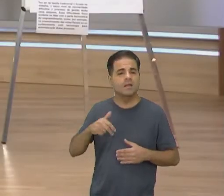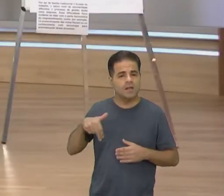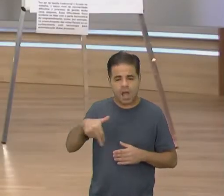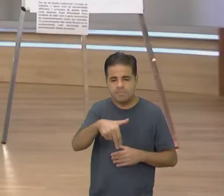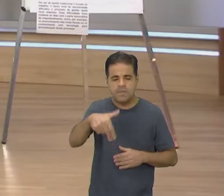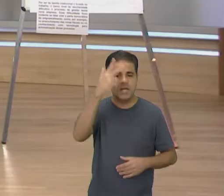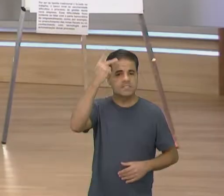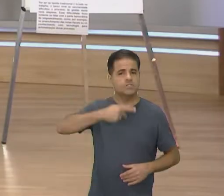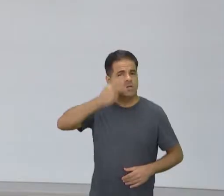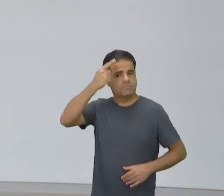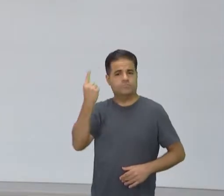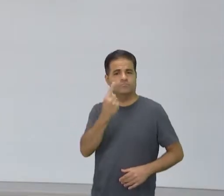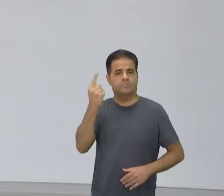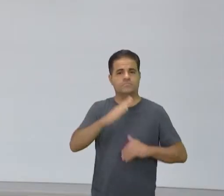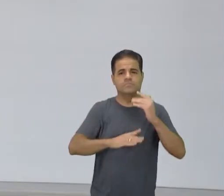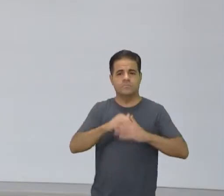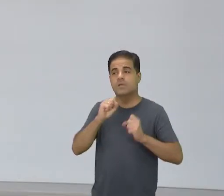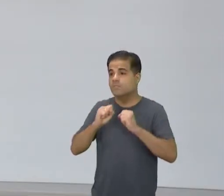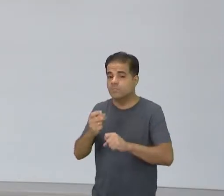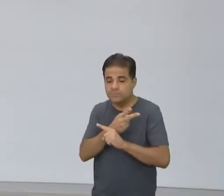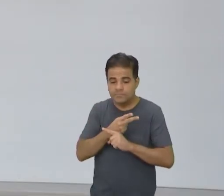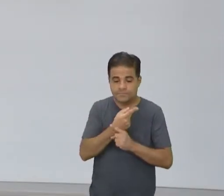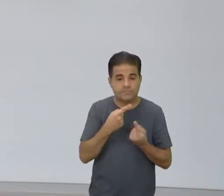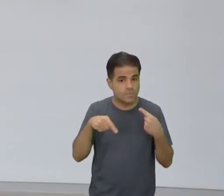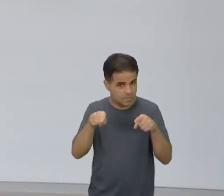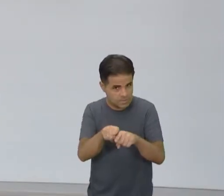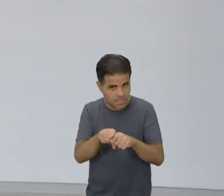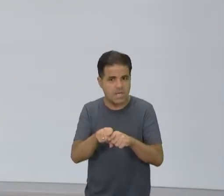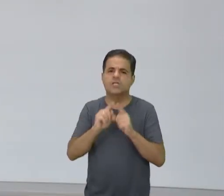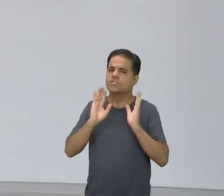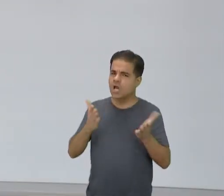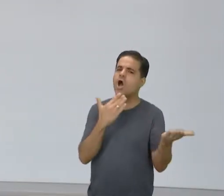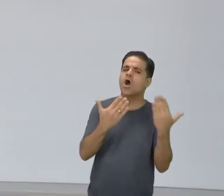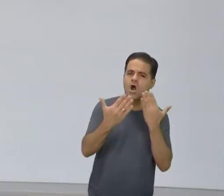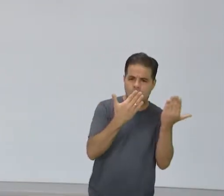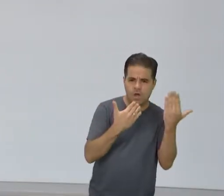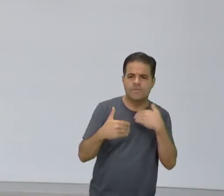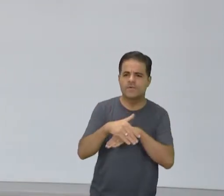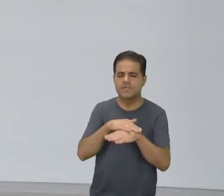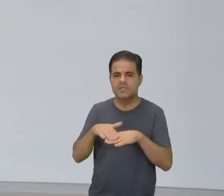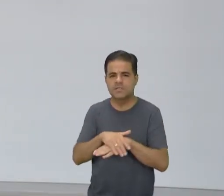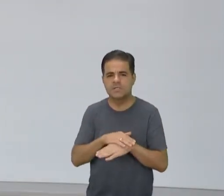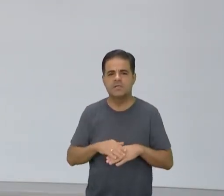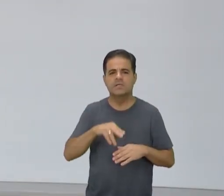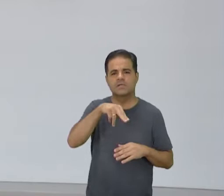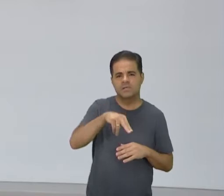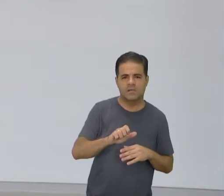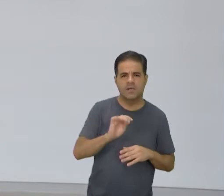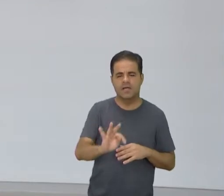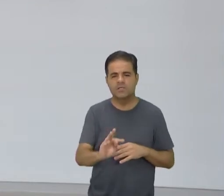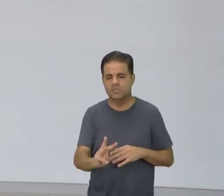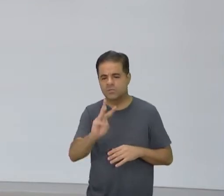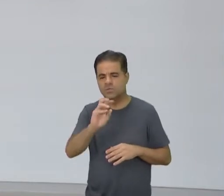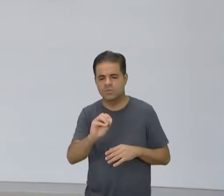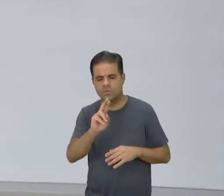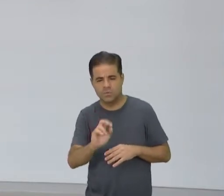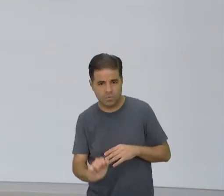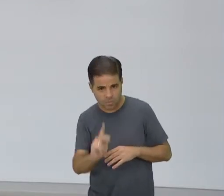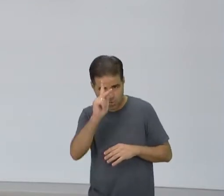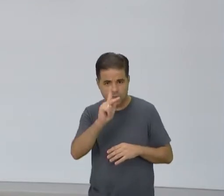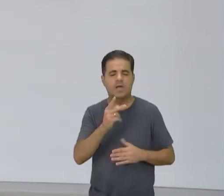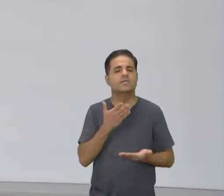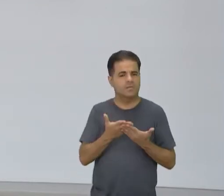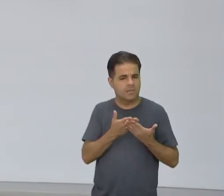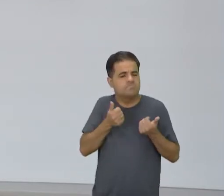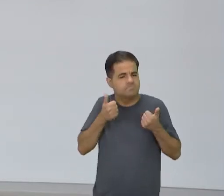Ele pode até buscar parceiros. E a gente vai ter uma aula falando um pouquinho sobre isso, né? Que é o tal do networking. Essa aula tá prontinha, tá muito